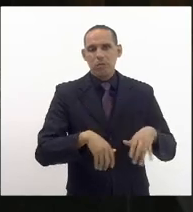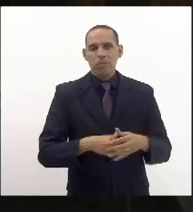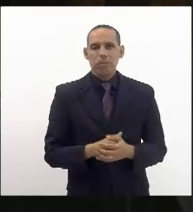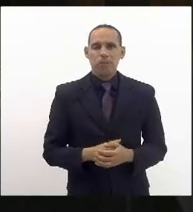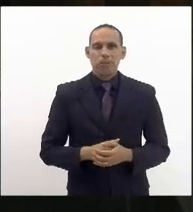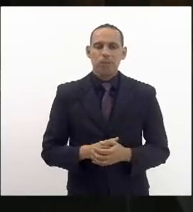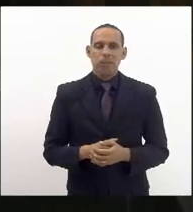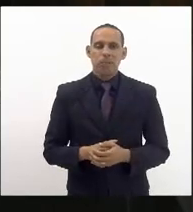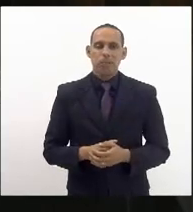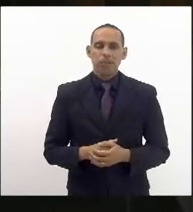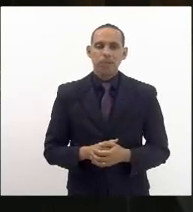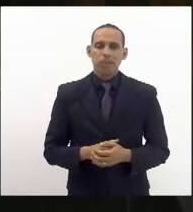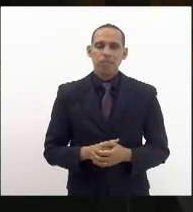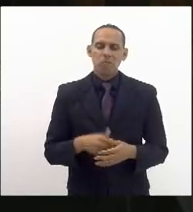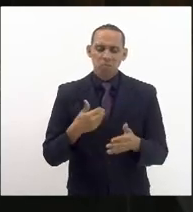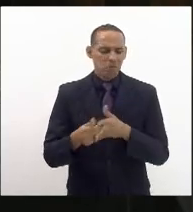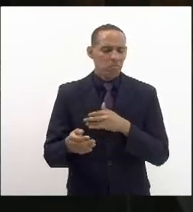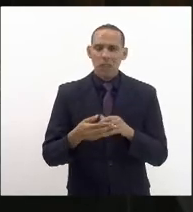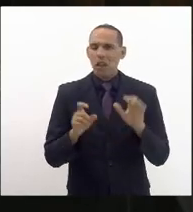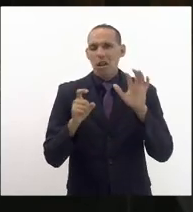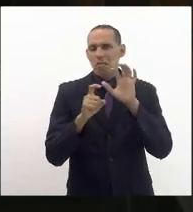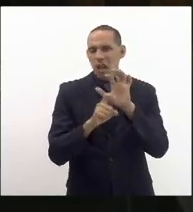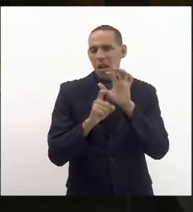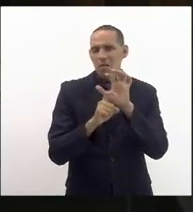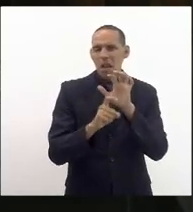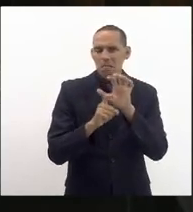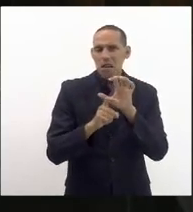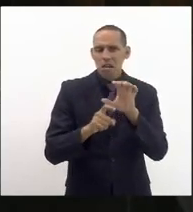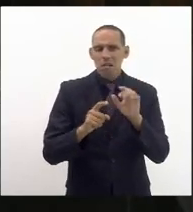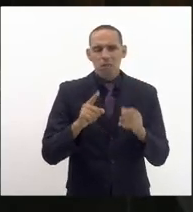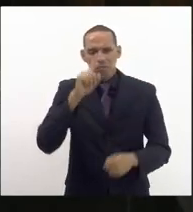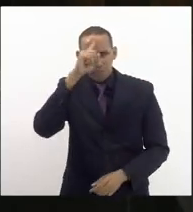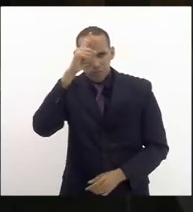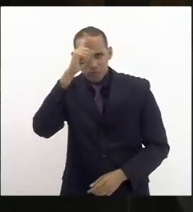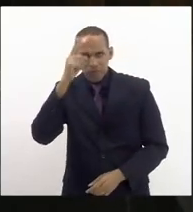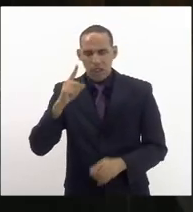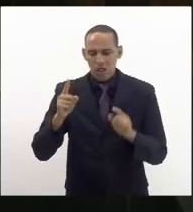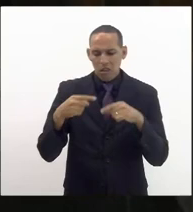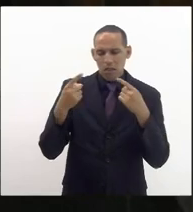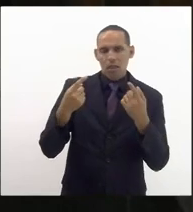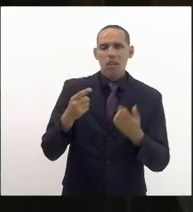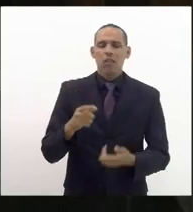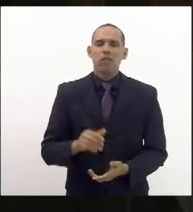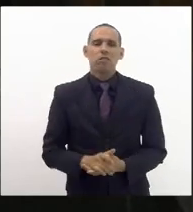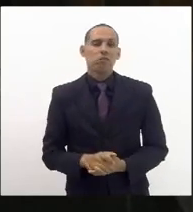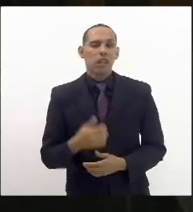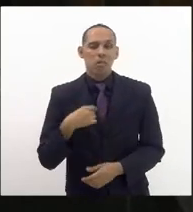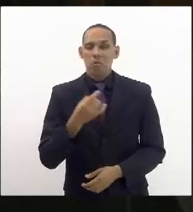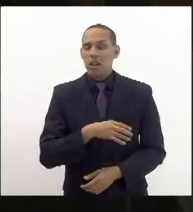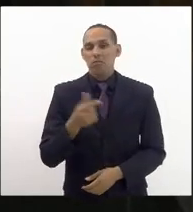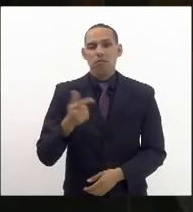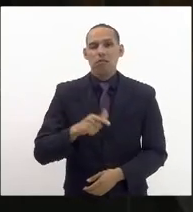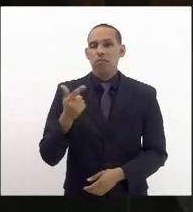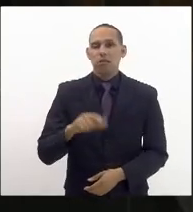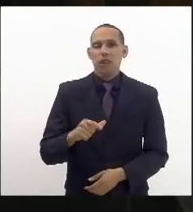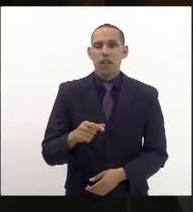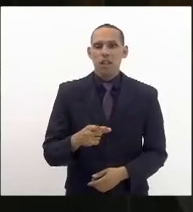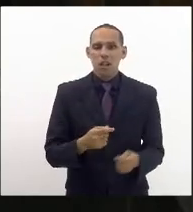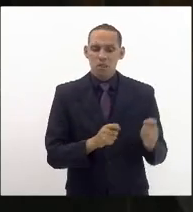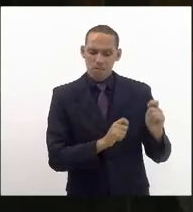Pode inventar fake news, tentar me retaliar de todas as formas, mas, repito, não tenho medo e não me